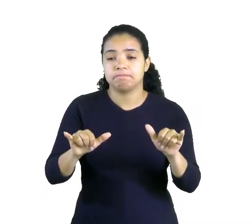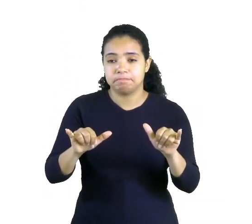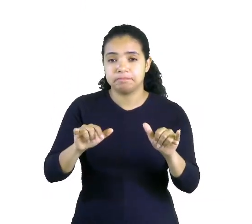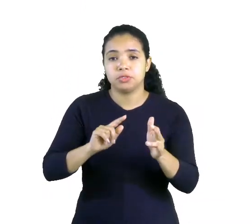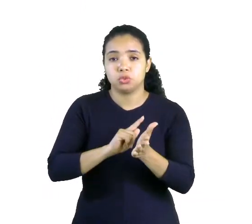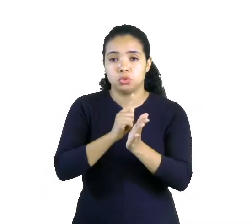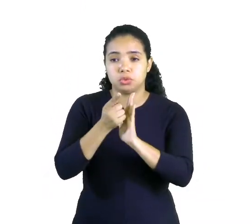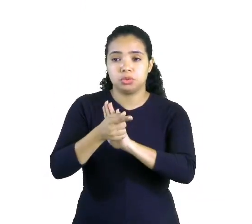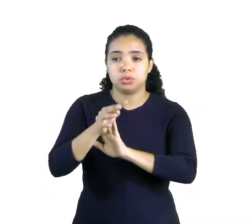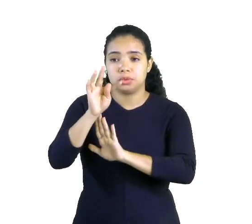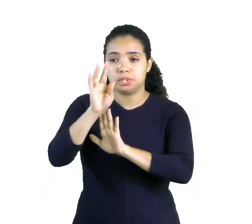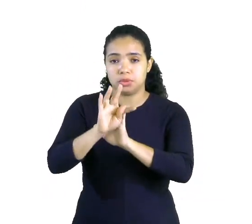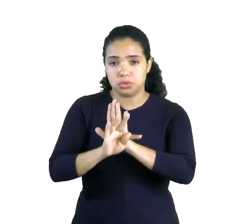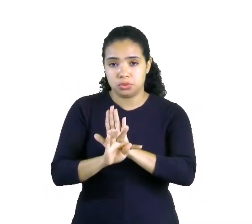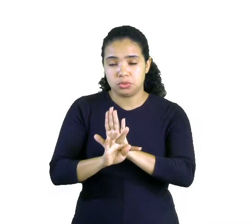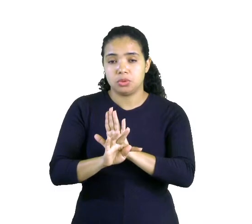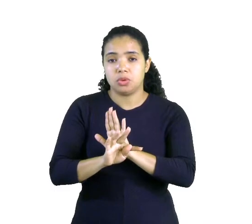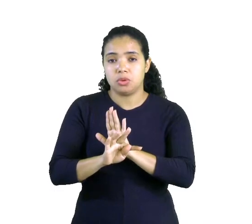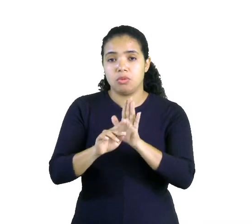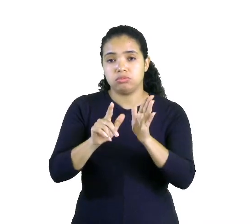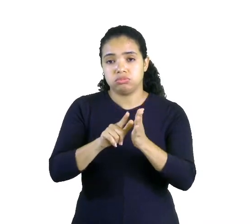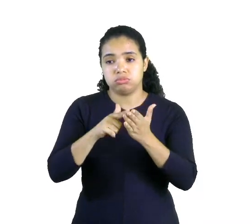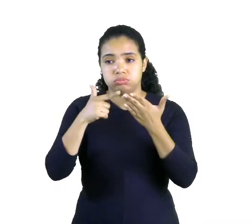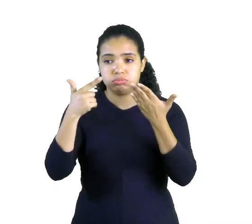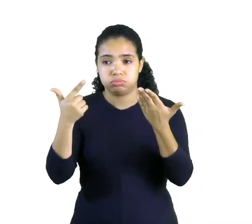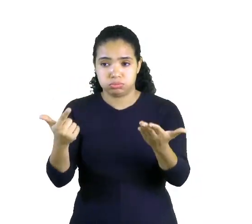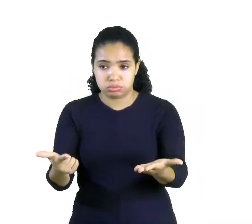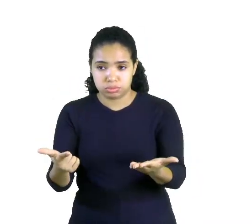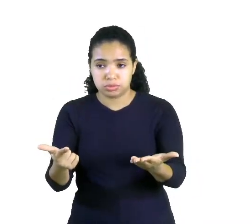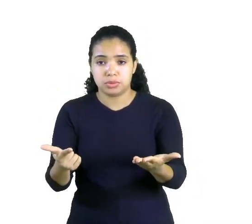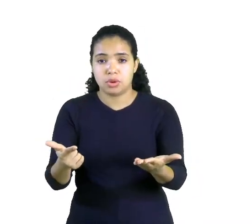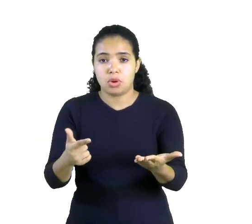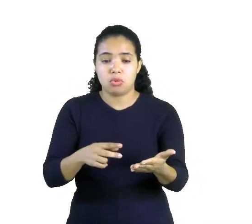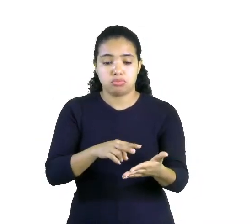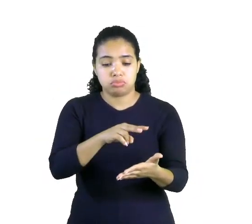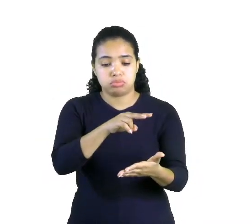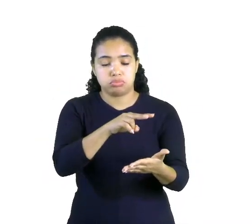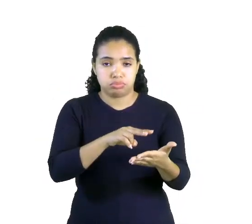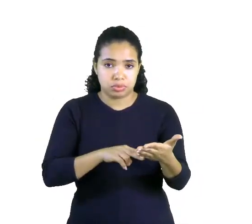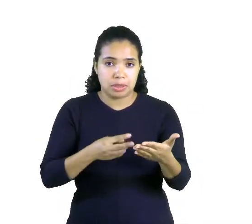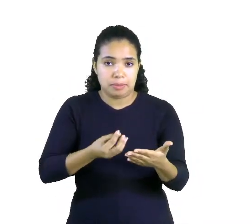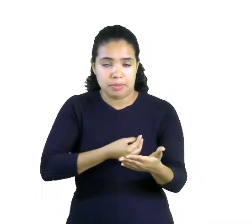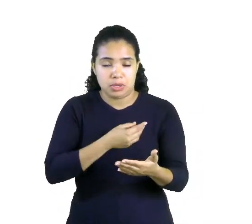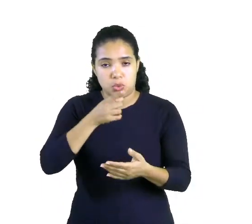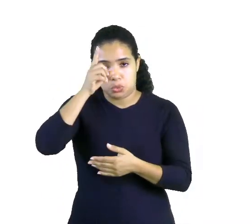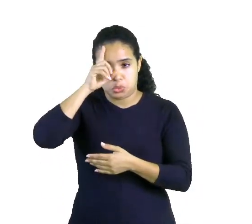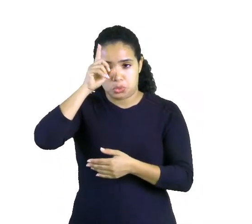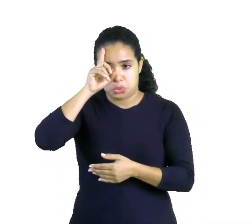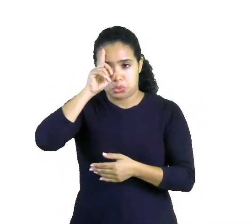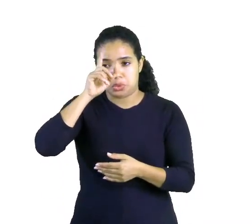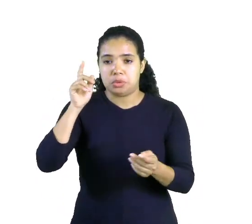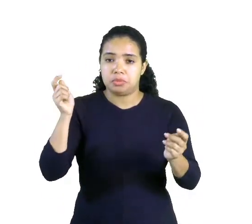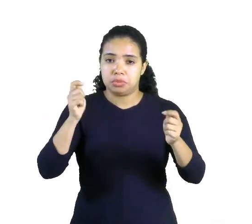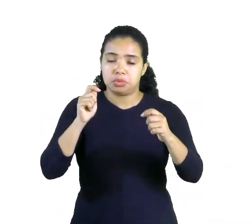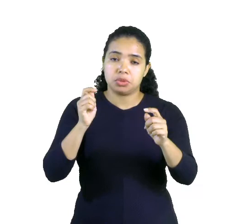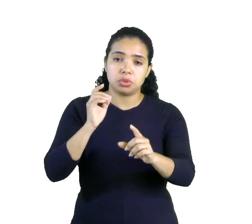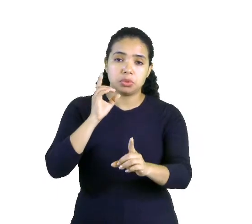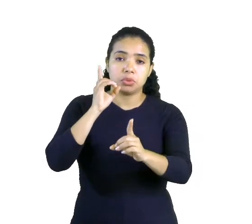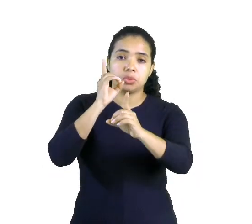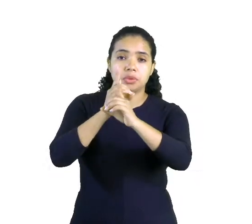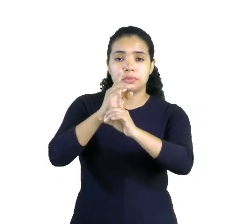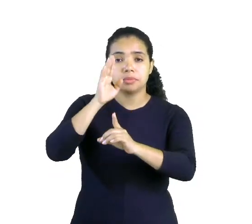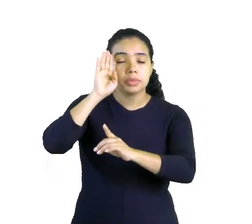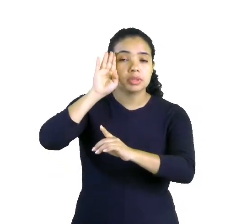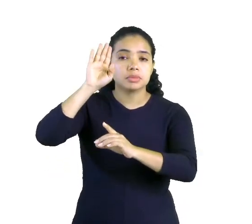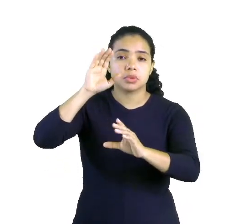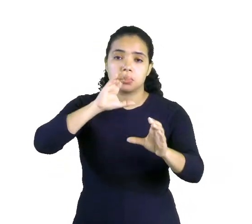gênero textual do campo jornalístico e não literário que está presente em nosso dia a dia, sendo encontrada principalmente nos meios